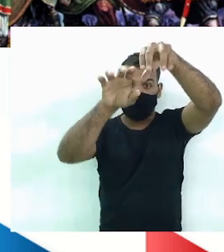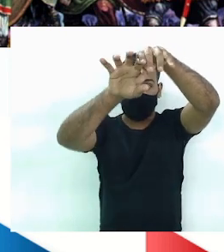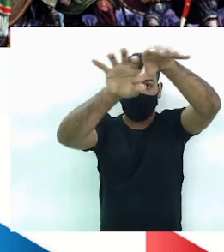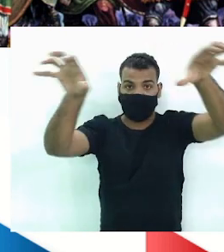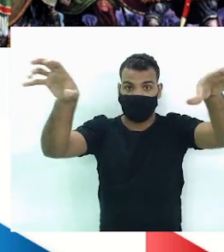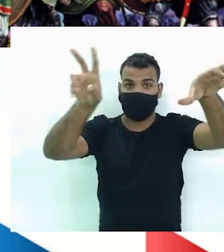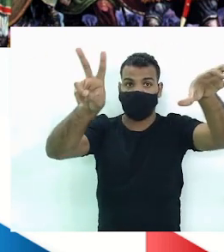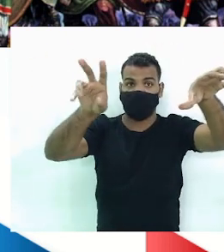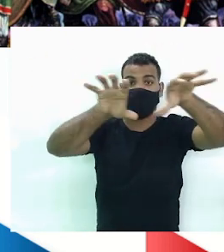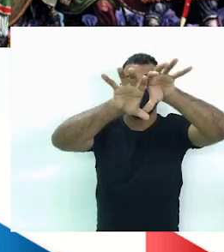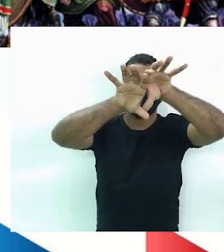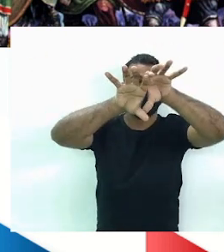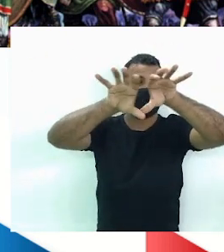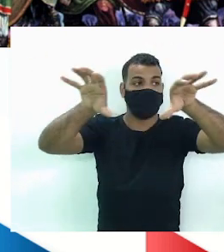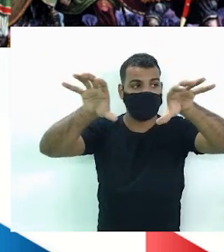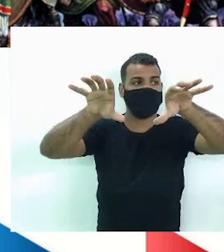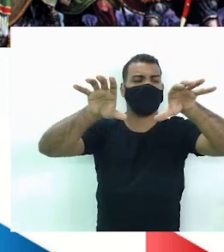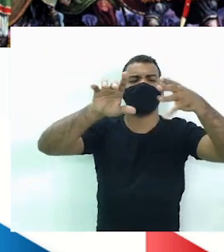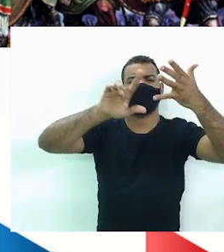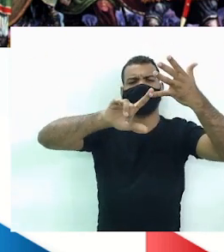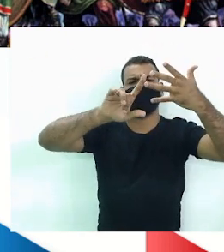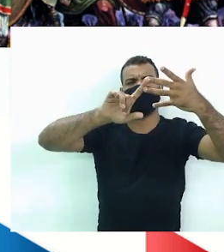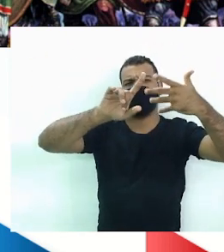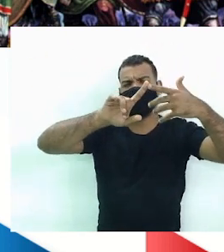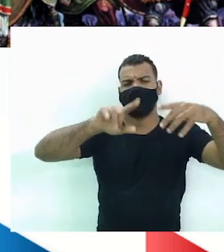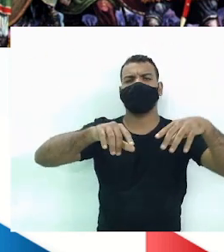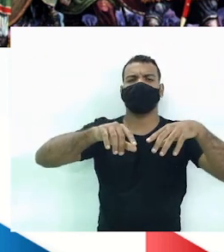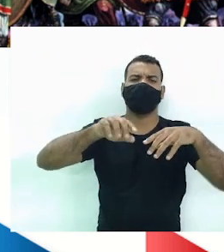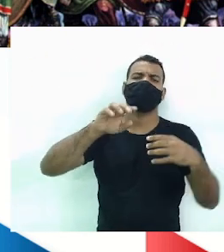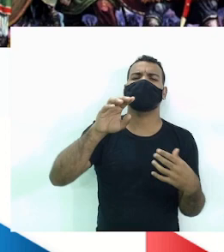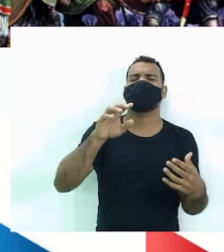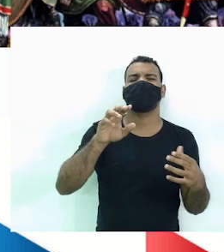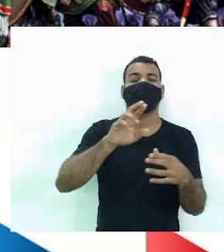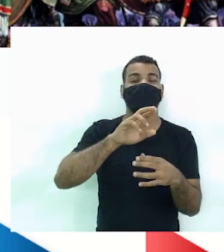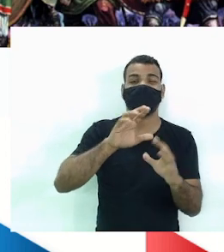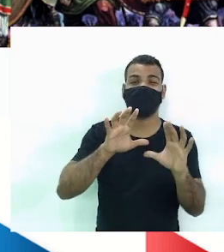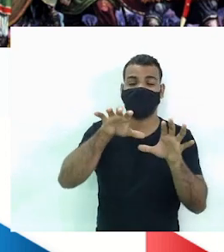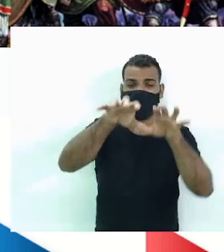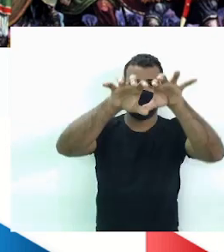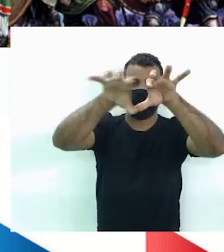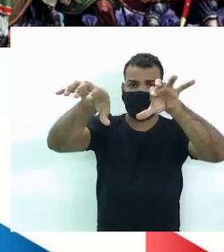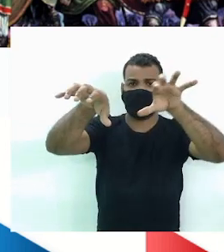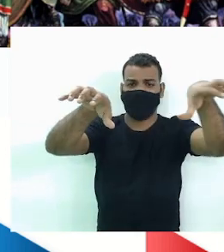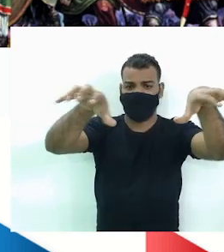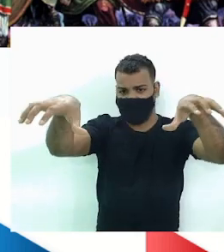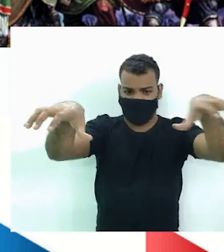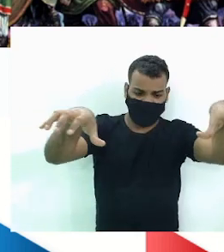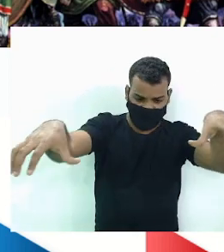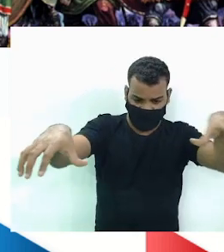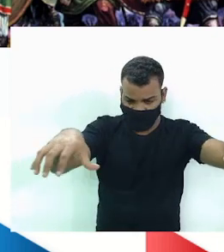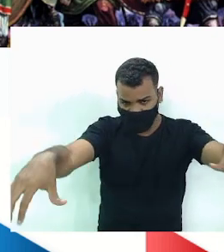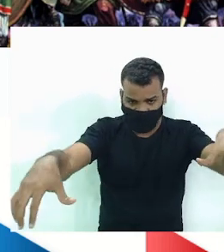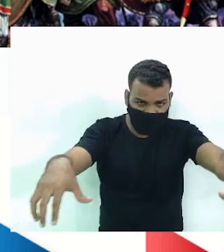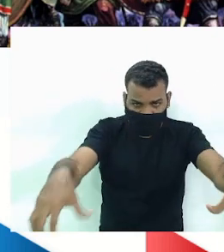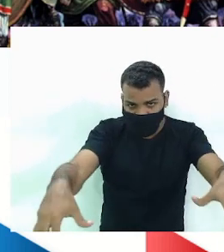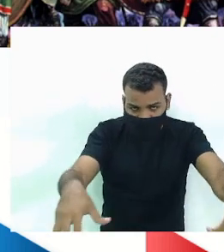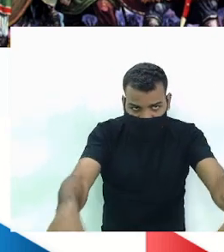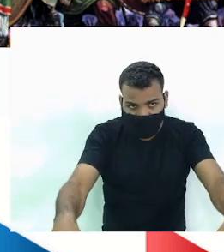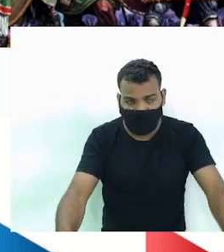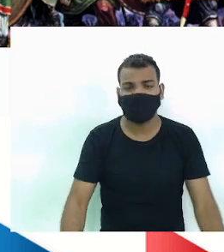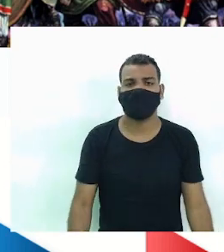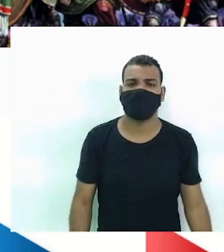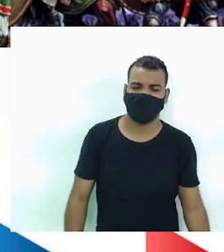em visigodos, ostrogodos, burgúndios, vinques, vândalos,